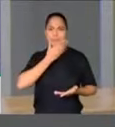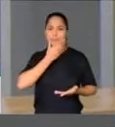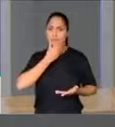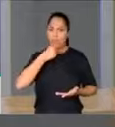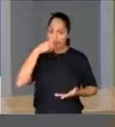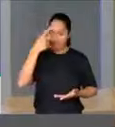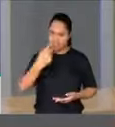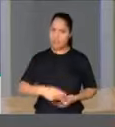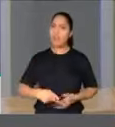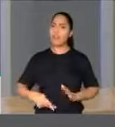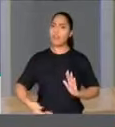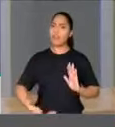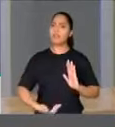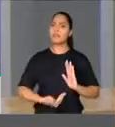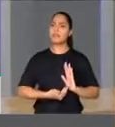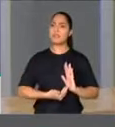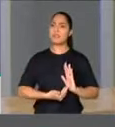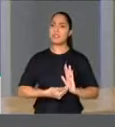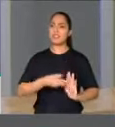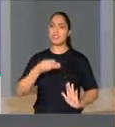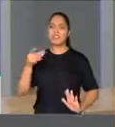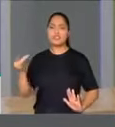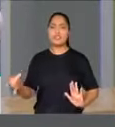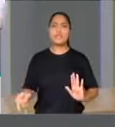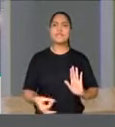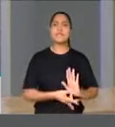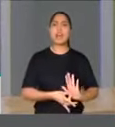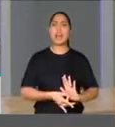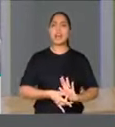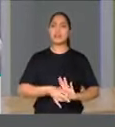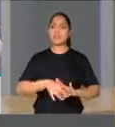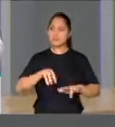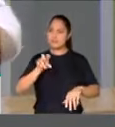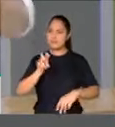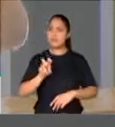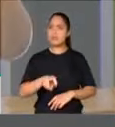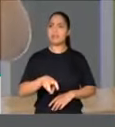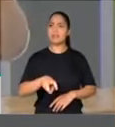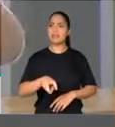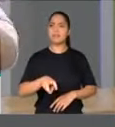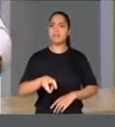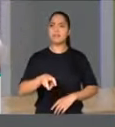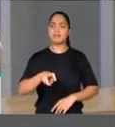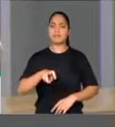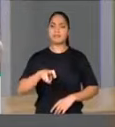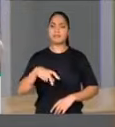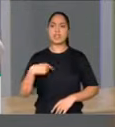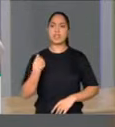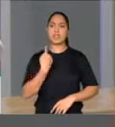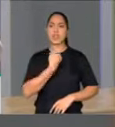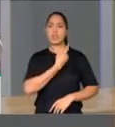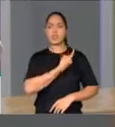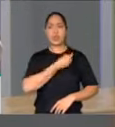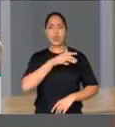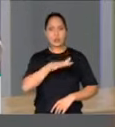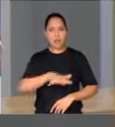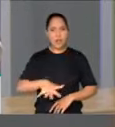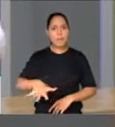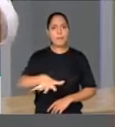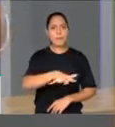casa a se colocarem também, a sentar também nos nossos